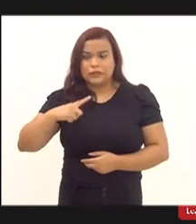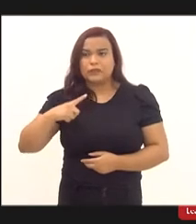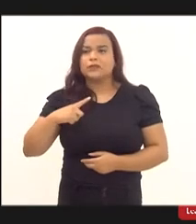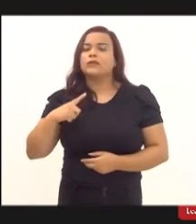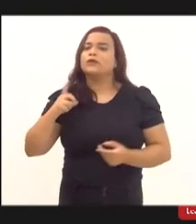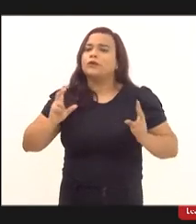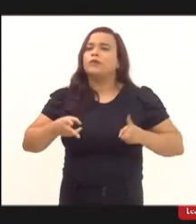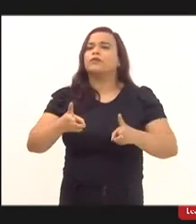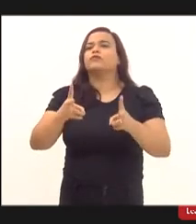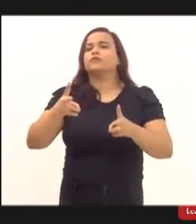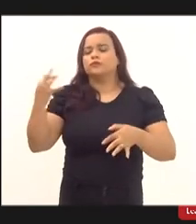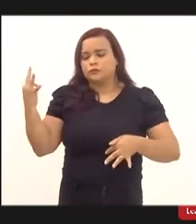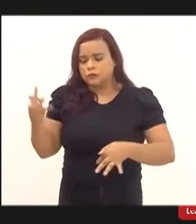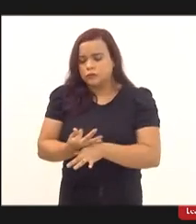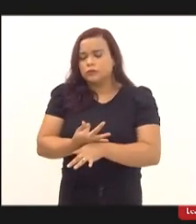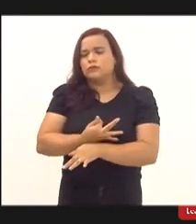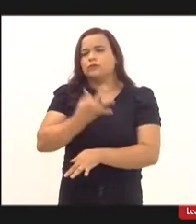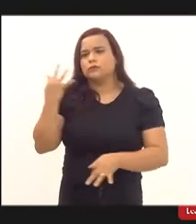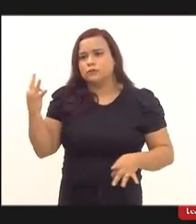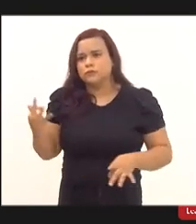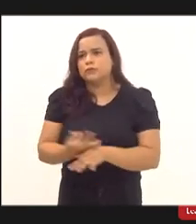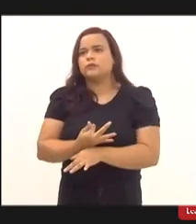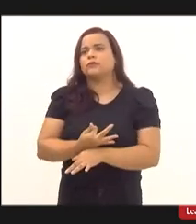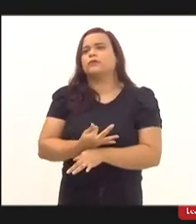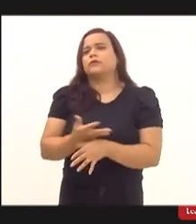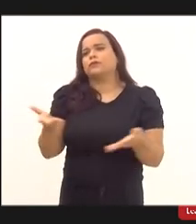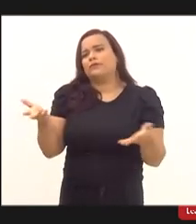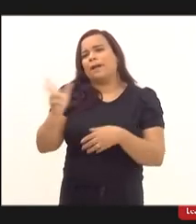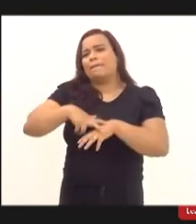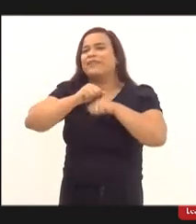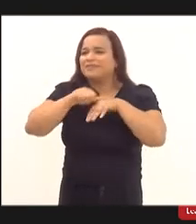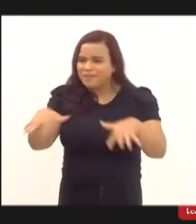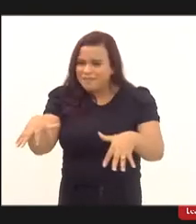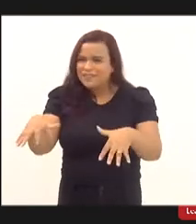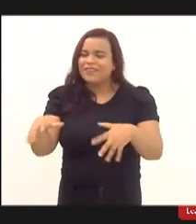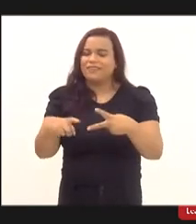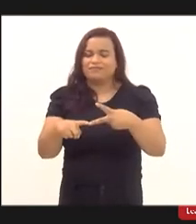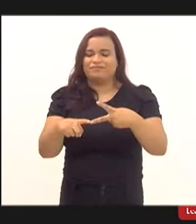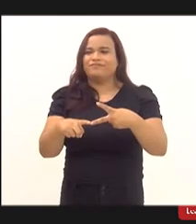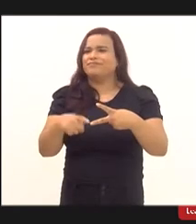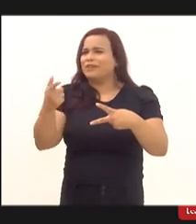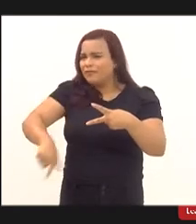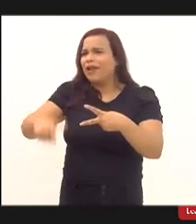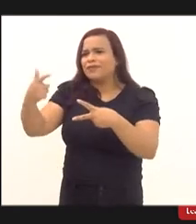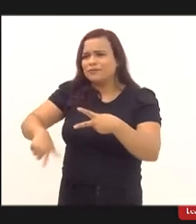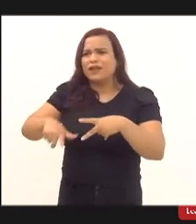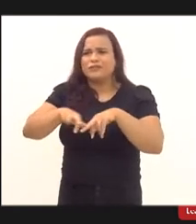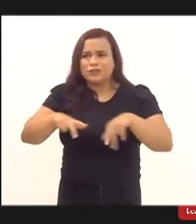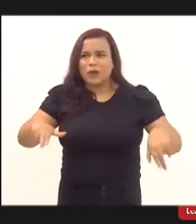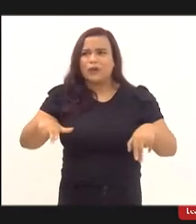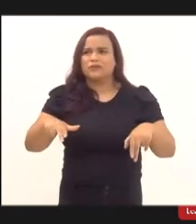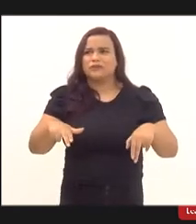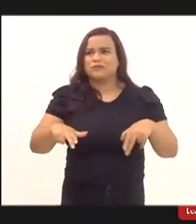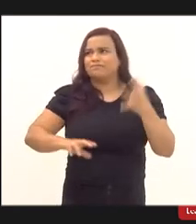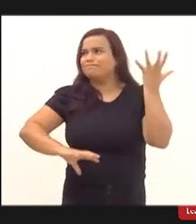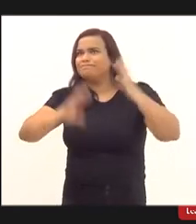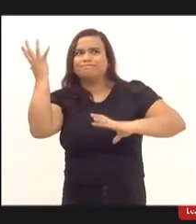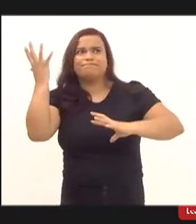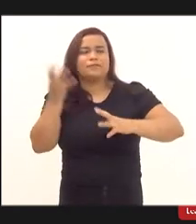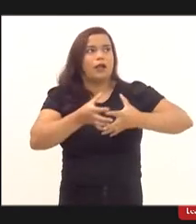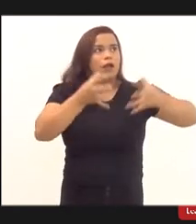continuamos Resistindo a uma pandemia EA tantas outras grandes e pequenas tragédias